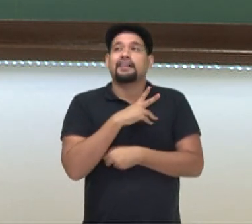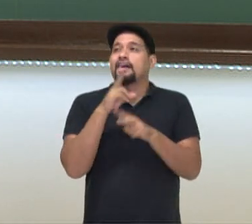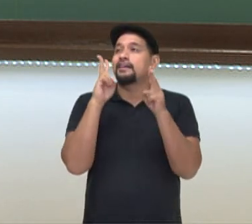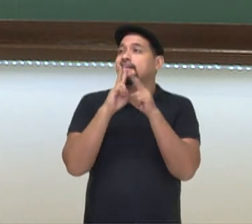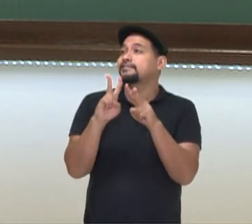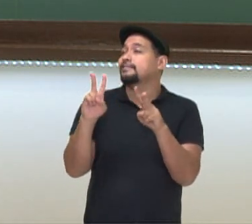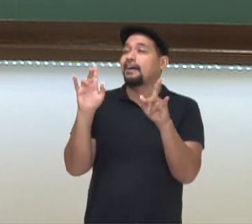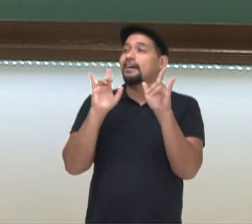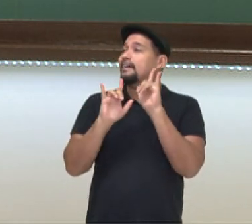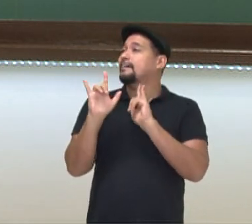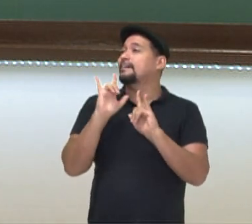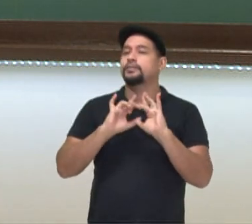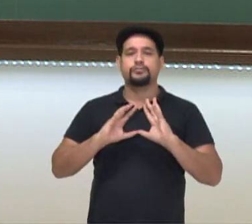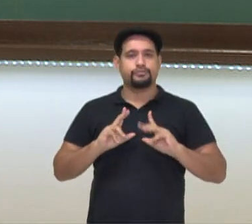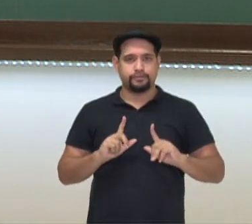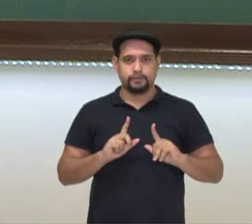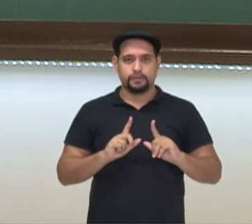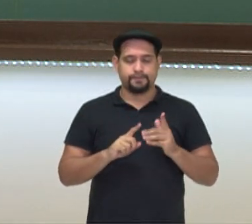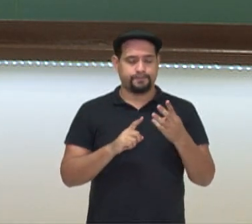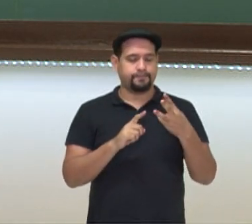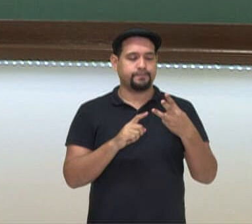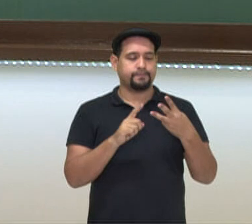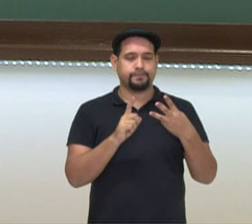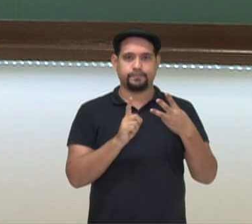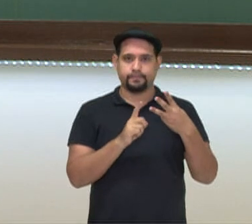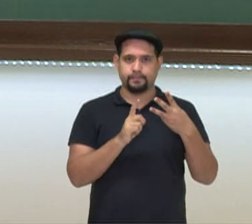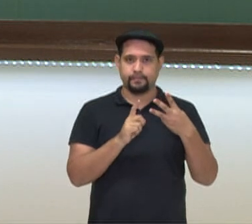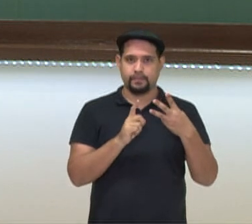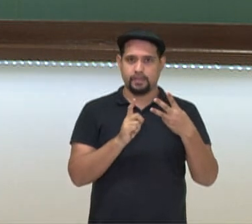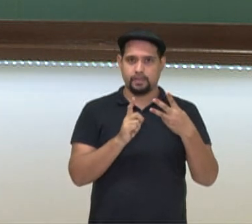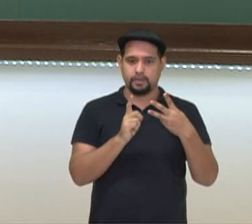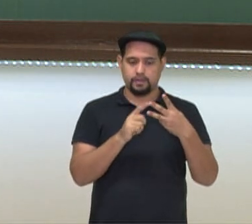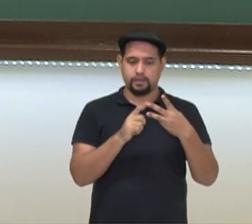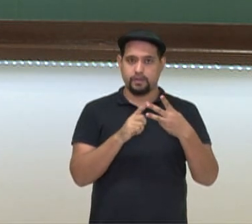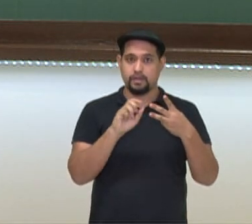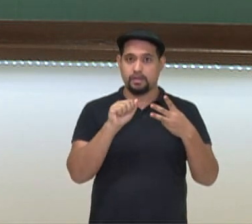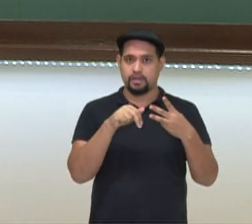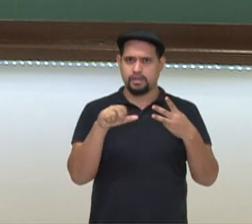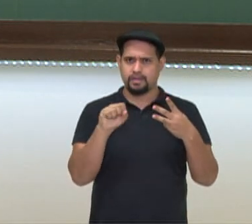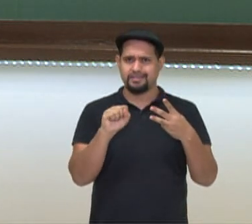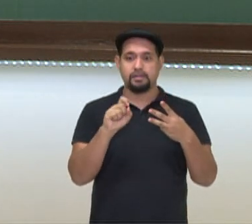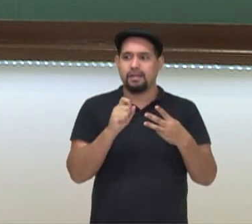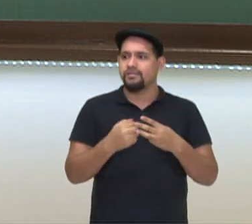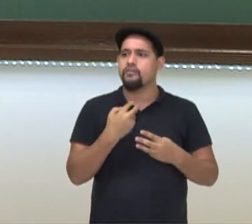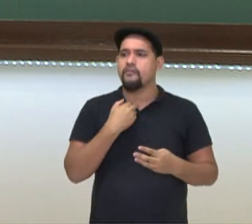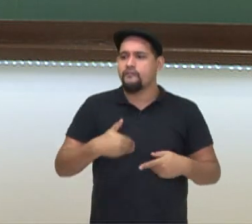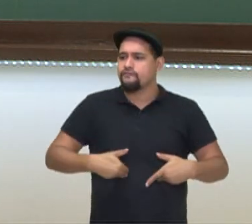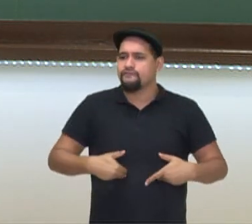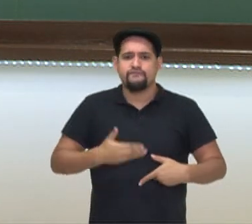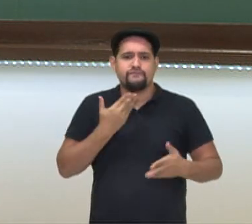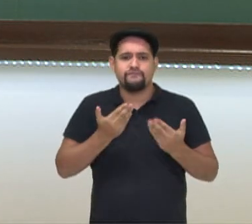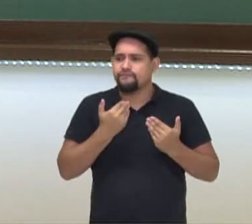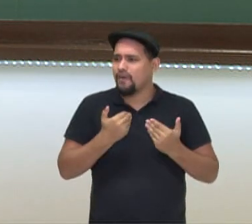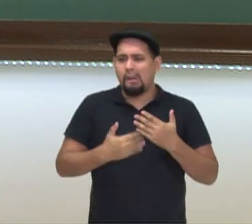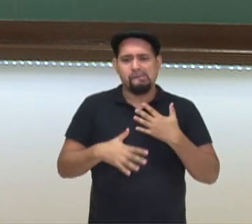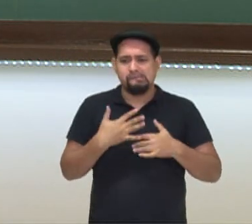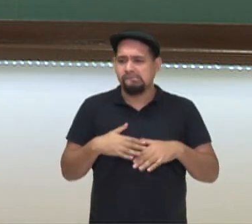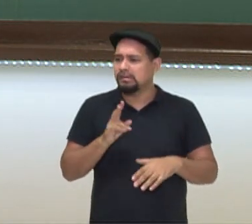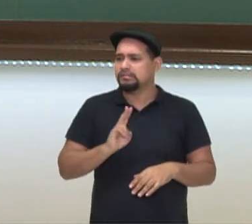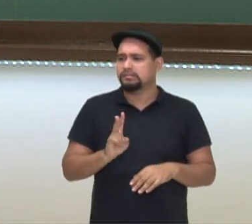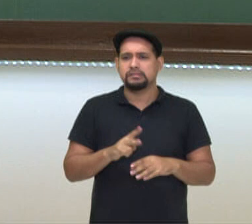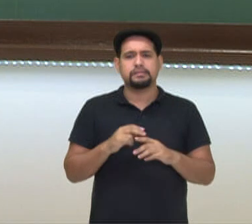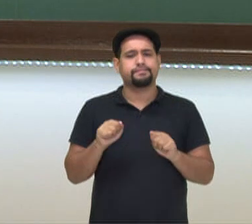mais romântico de tudo. Os zanes, os empregados, eles eram sempre gulosos, atrapalhados, estavam